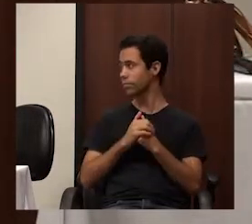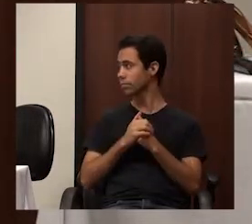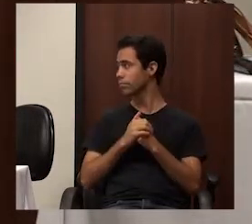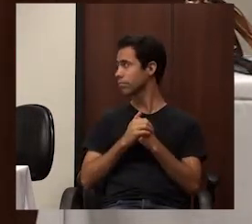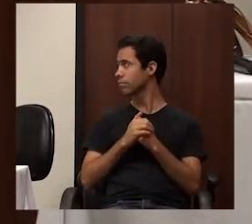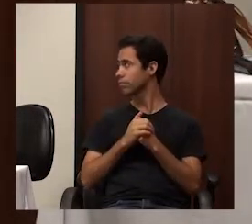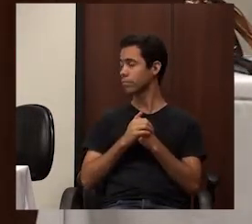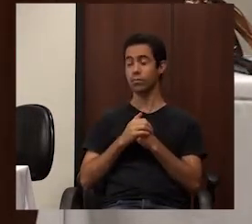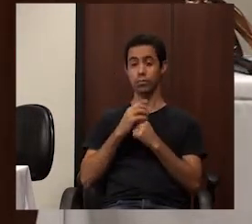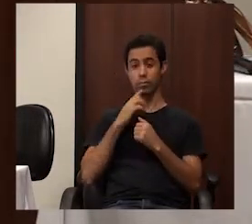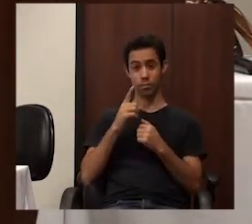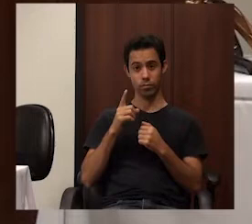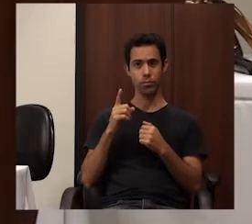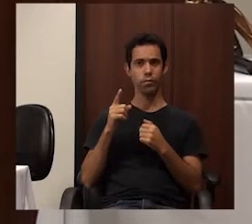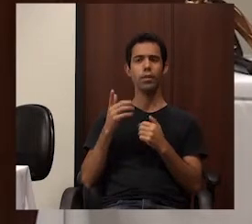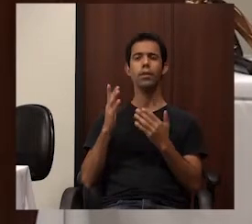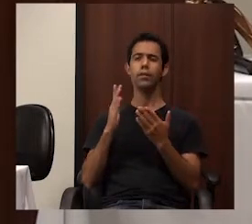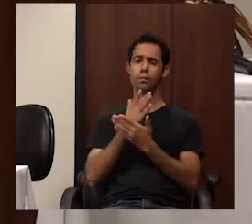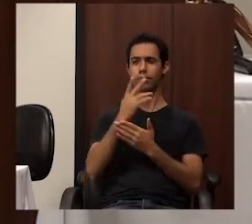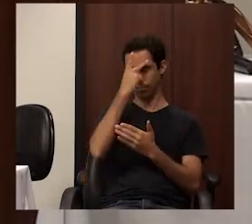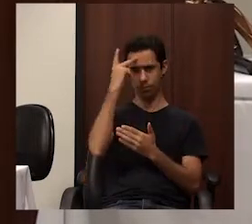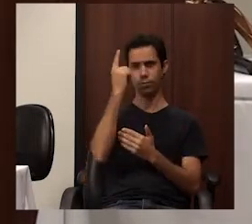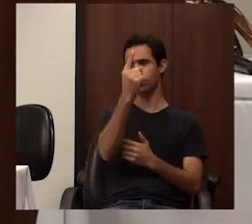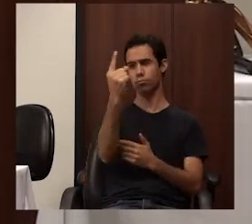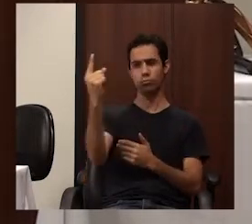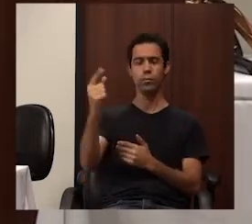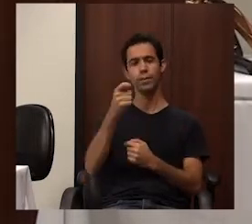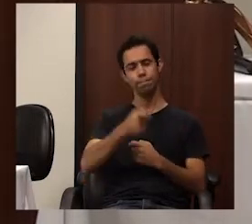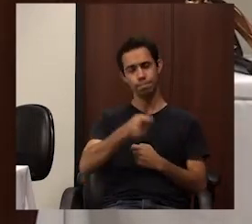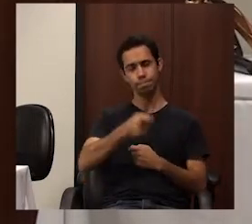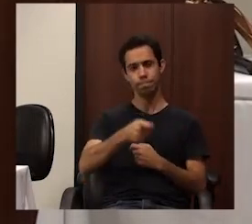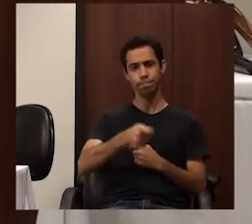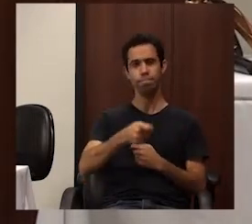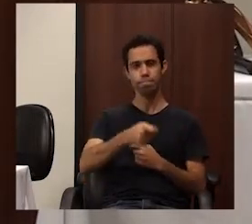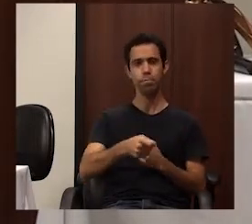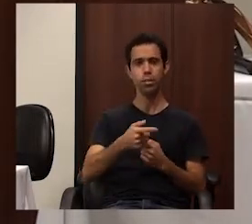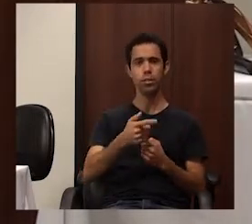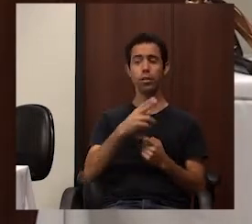É muito comum as pessoas insistirem, os advogados insistirem com custeio privado.